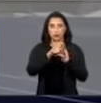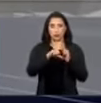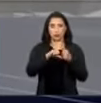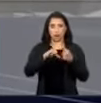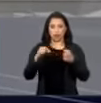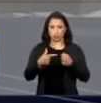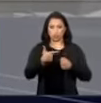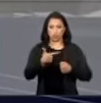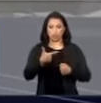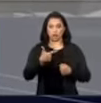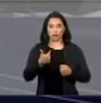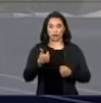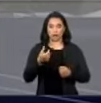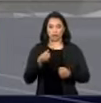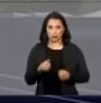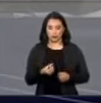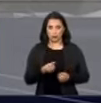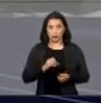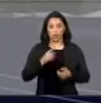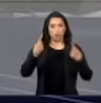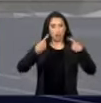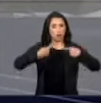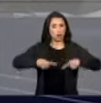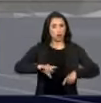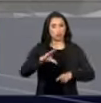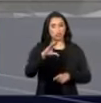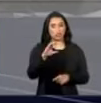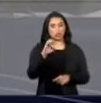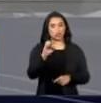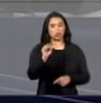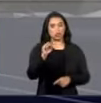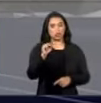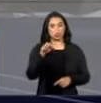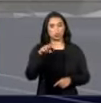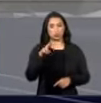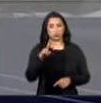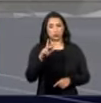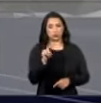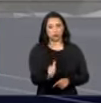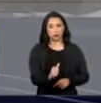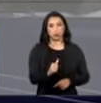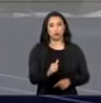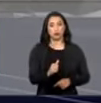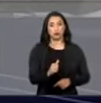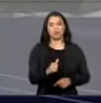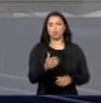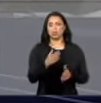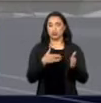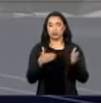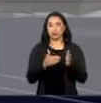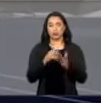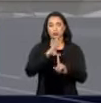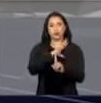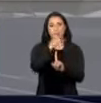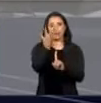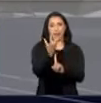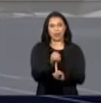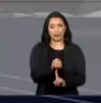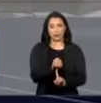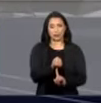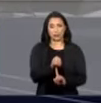qualquer forma de censura de natureza política, ideológica ou artística. Nesta arguição de descumprimento de